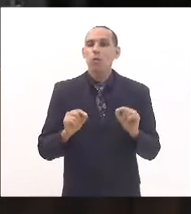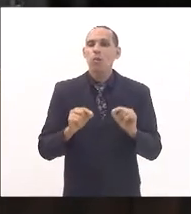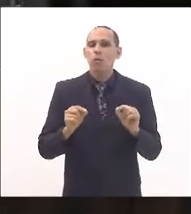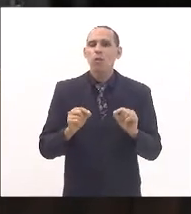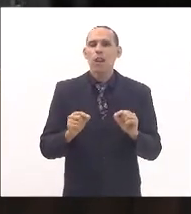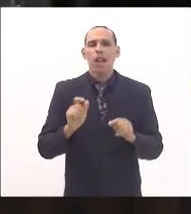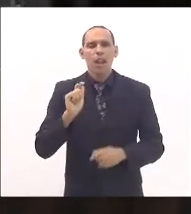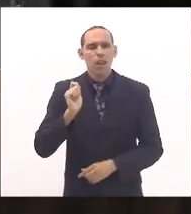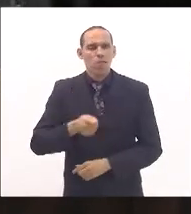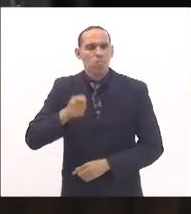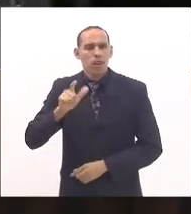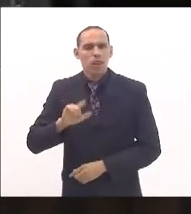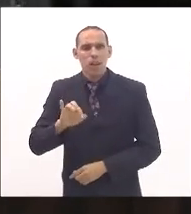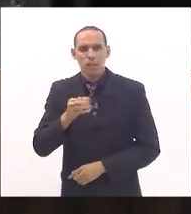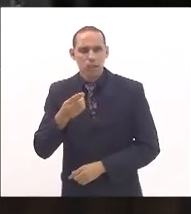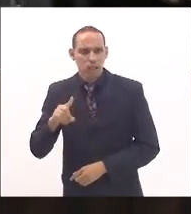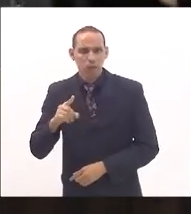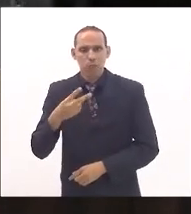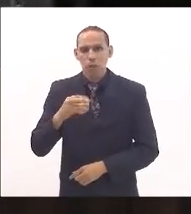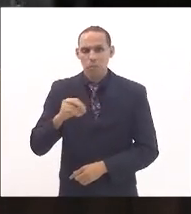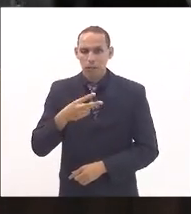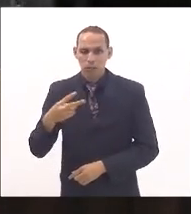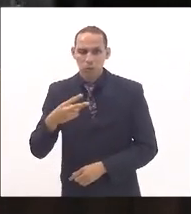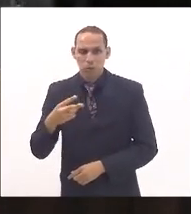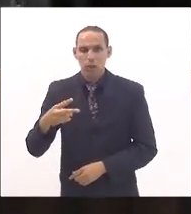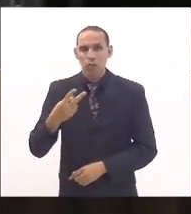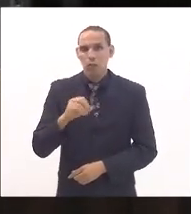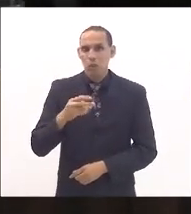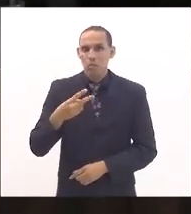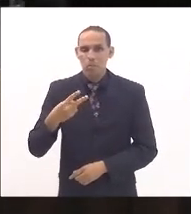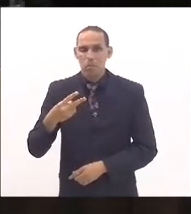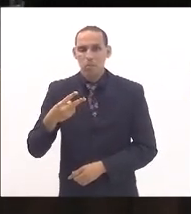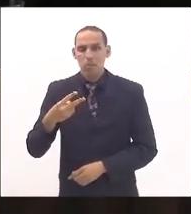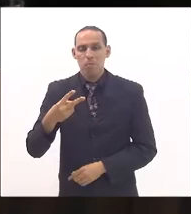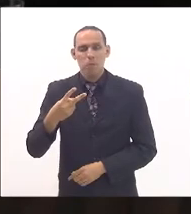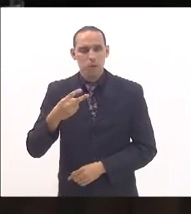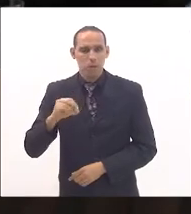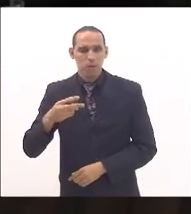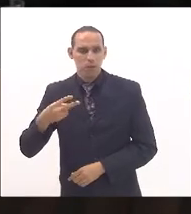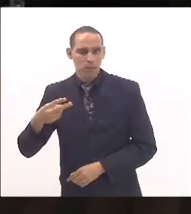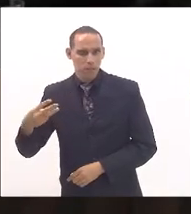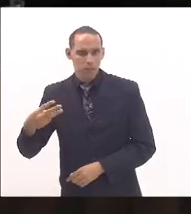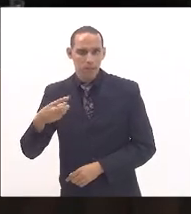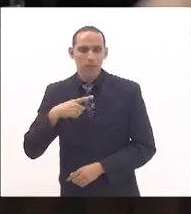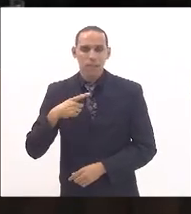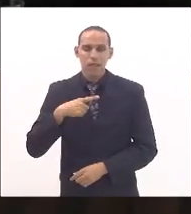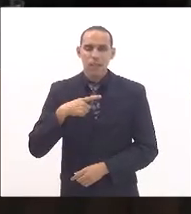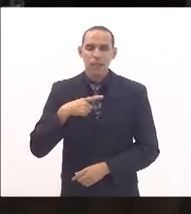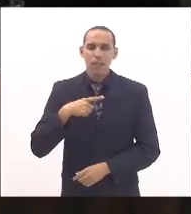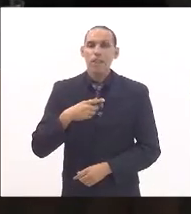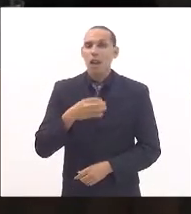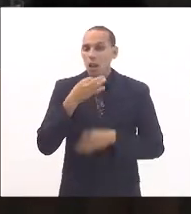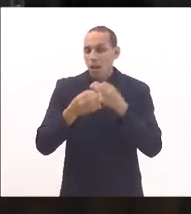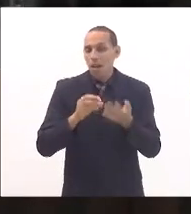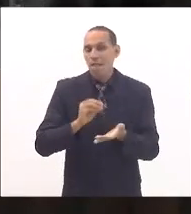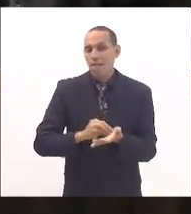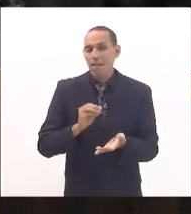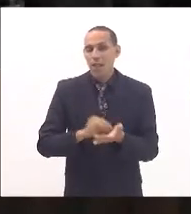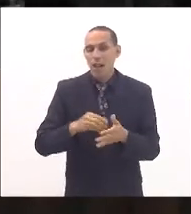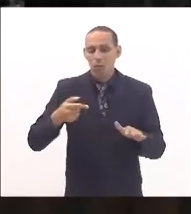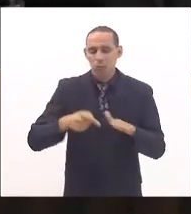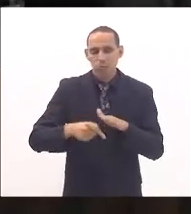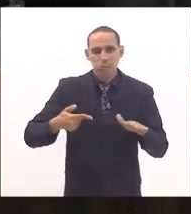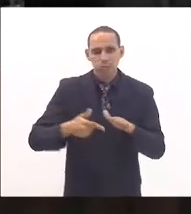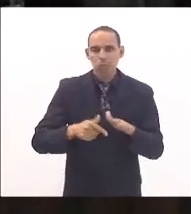leilões de energia realizados nos anos 2022 e 2023. Pedindo pareceres das comissões de Constituição e Justiça, de Minas e Energia, de Economia, Indústria